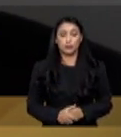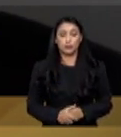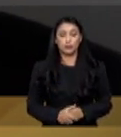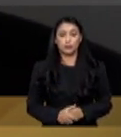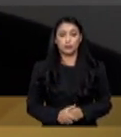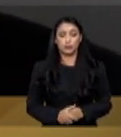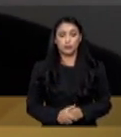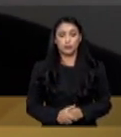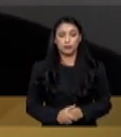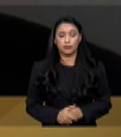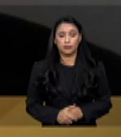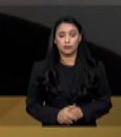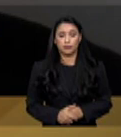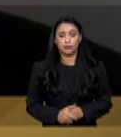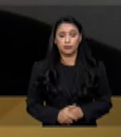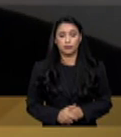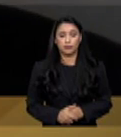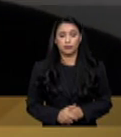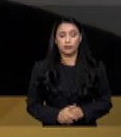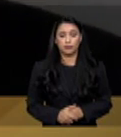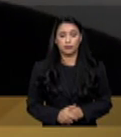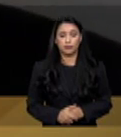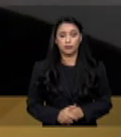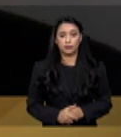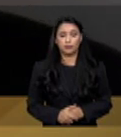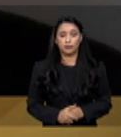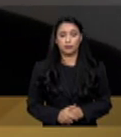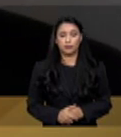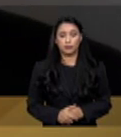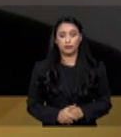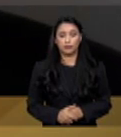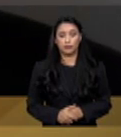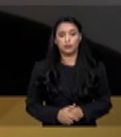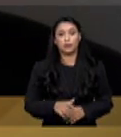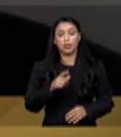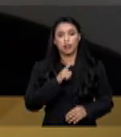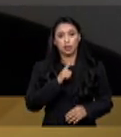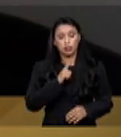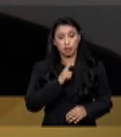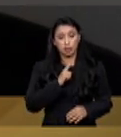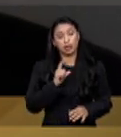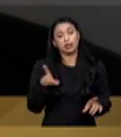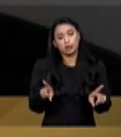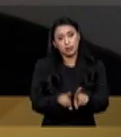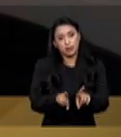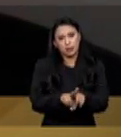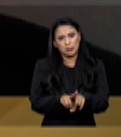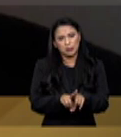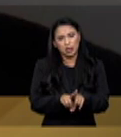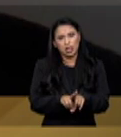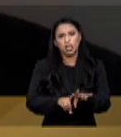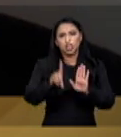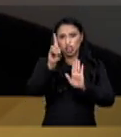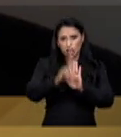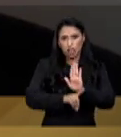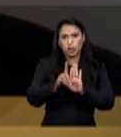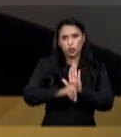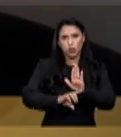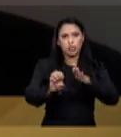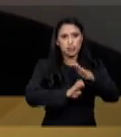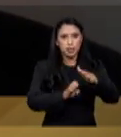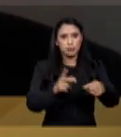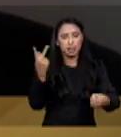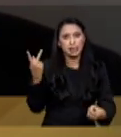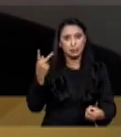se consubstanciaria na viabilização da nomeação e manutenção de diretores da Petrobras